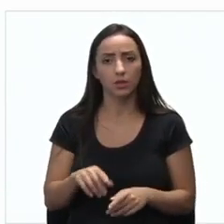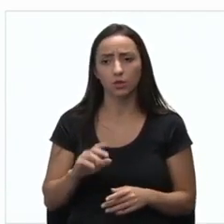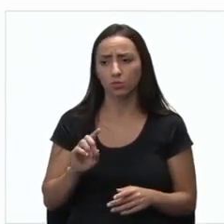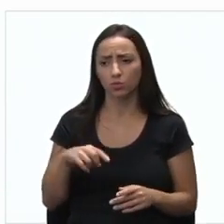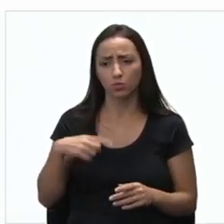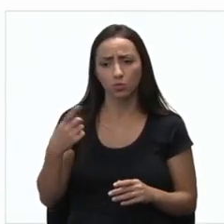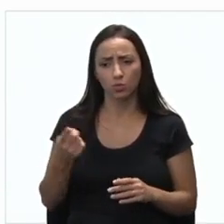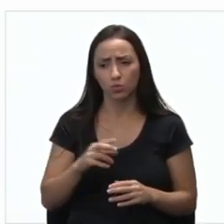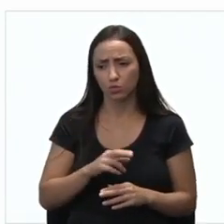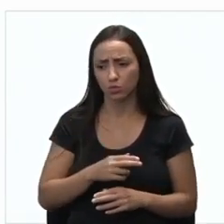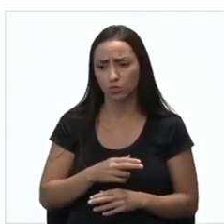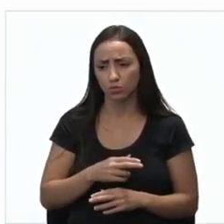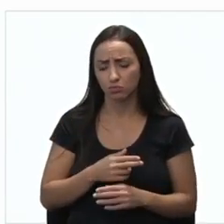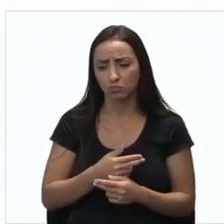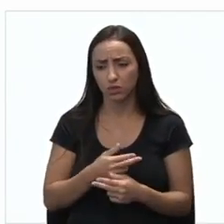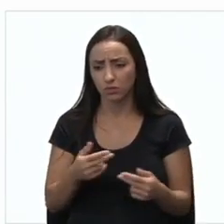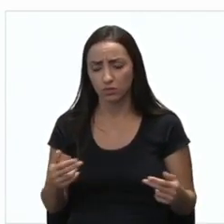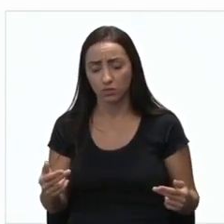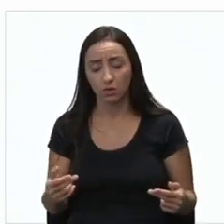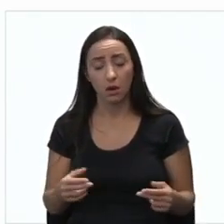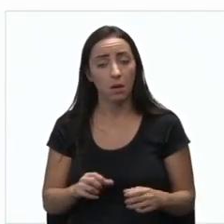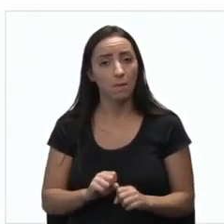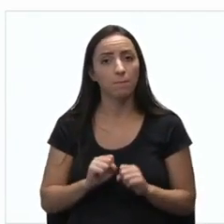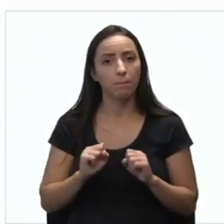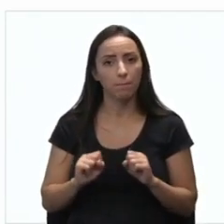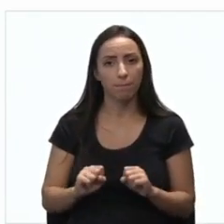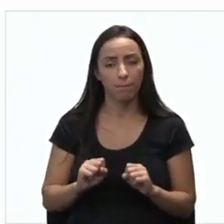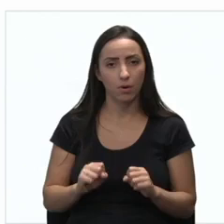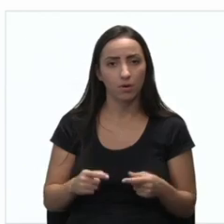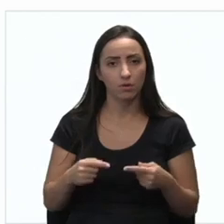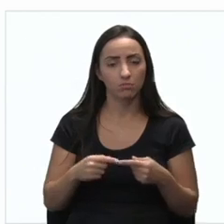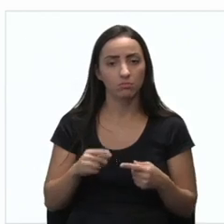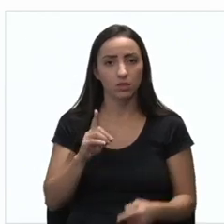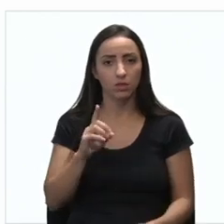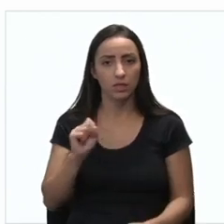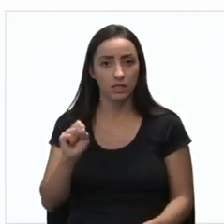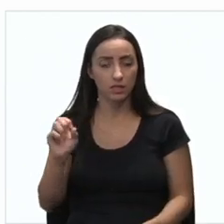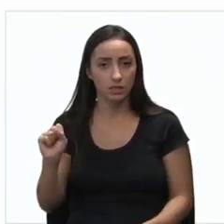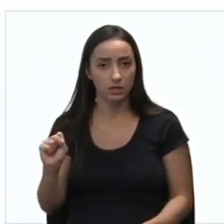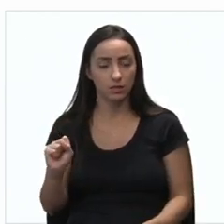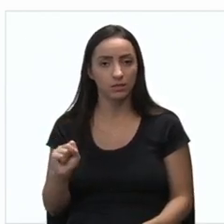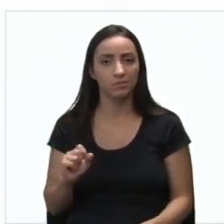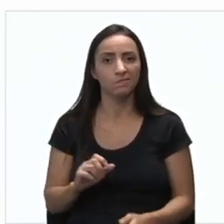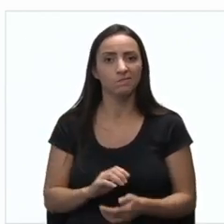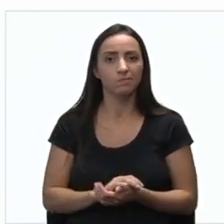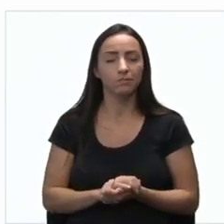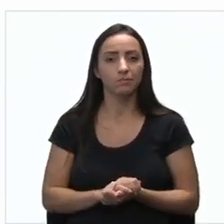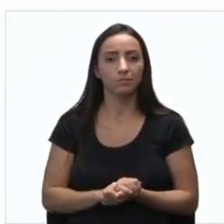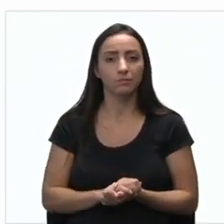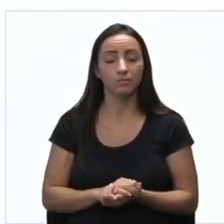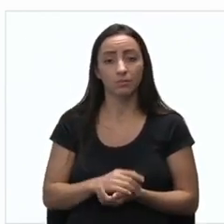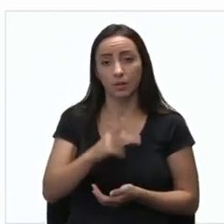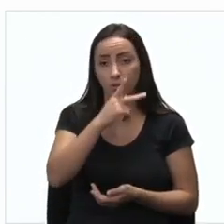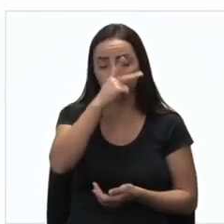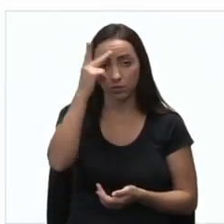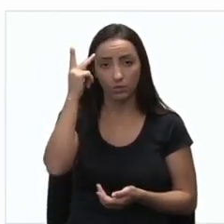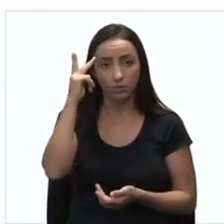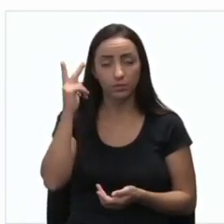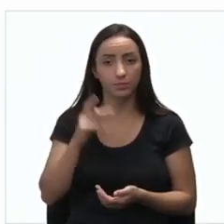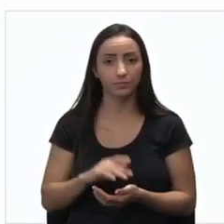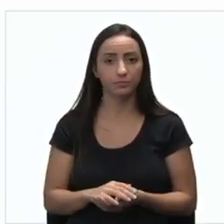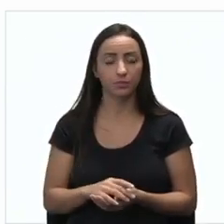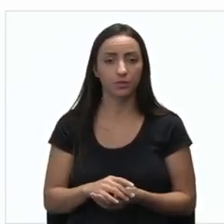os outros aspectos, ela pode ser um determinante social da saúde do indivíduo, né?